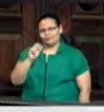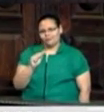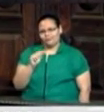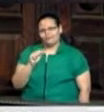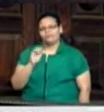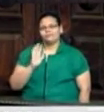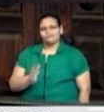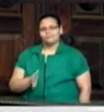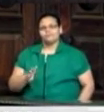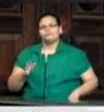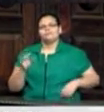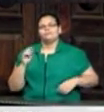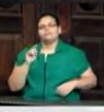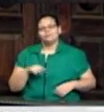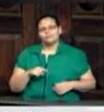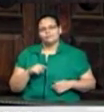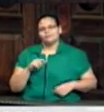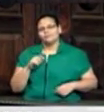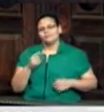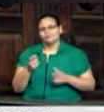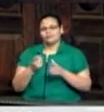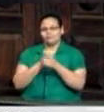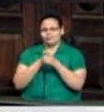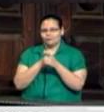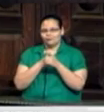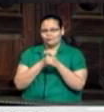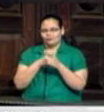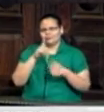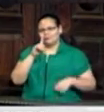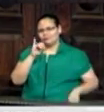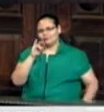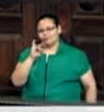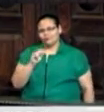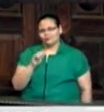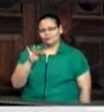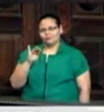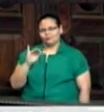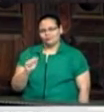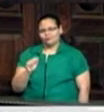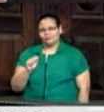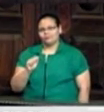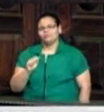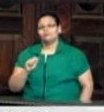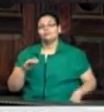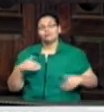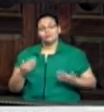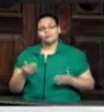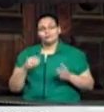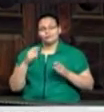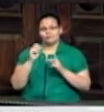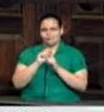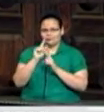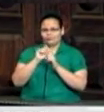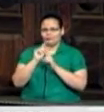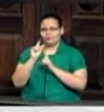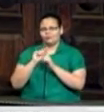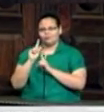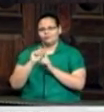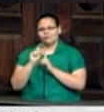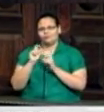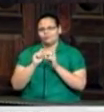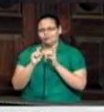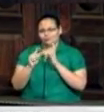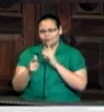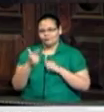já inscrita em dívida ativa, ou não, e parcelar